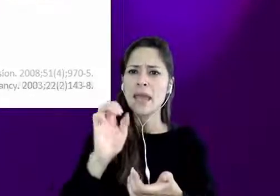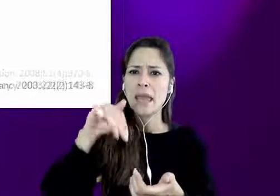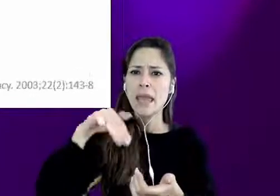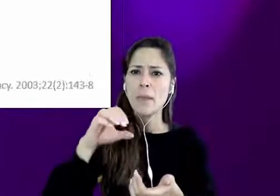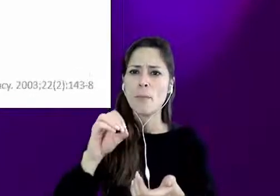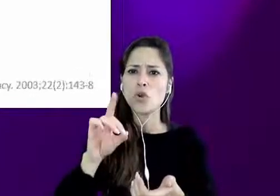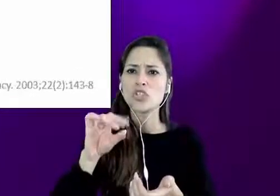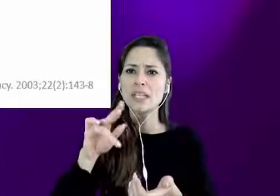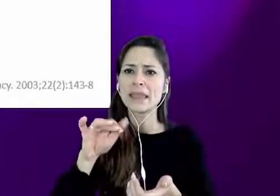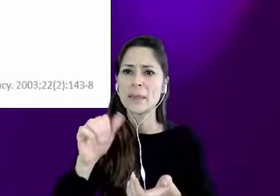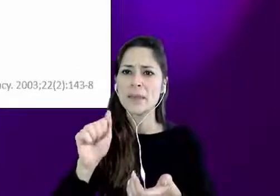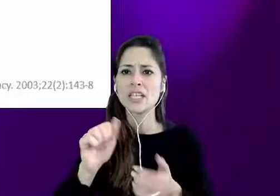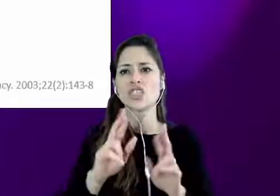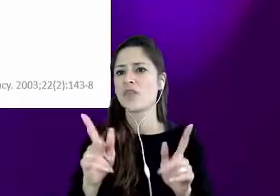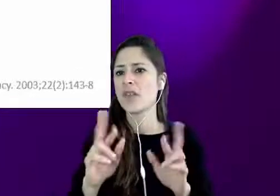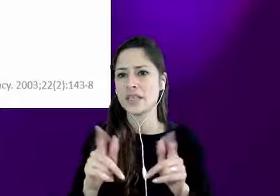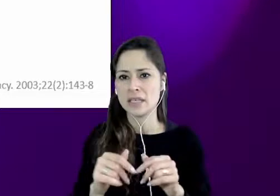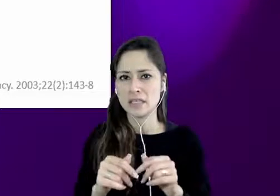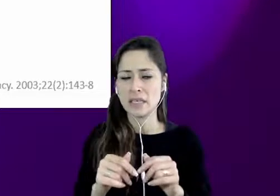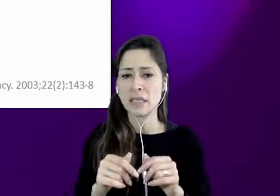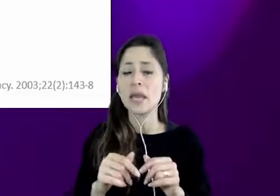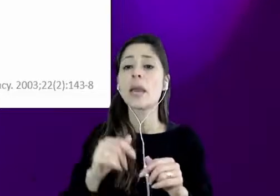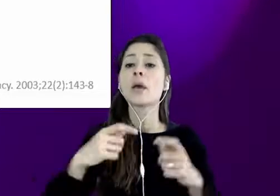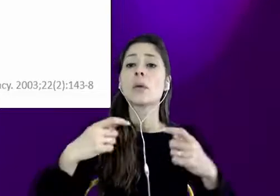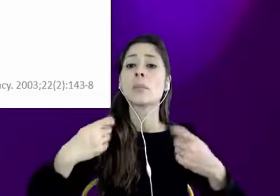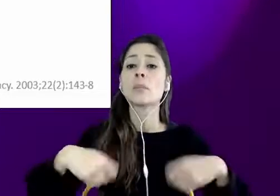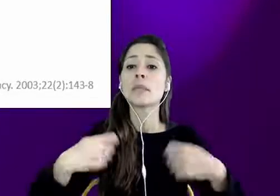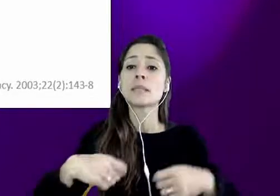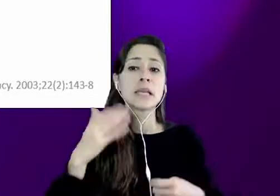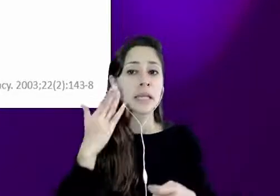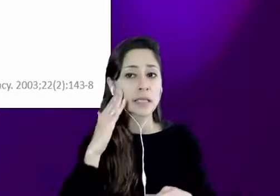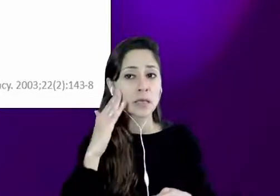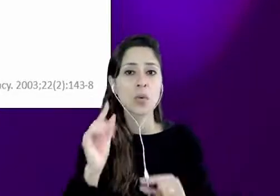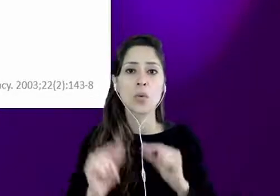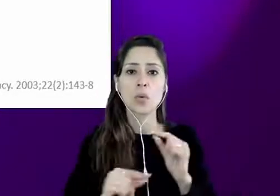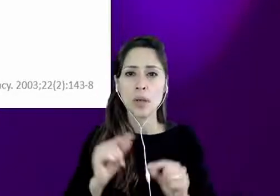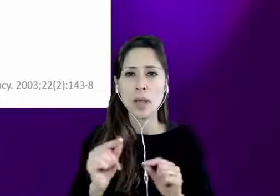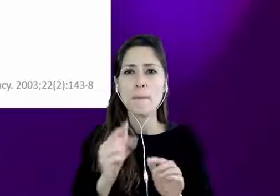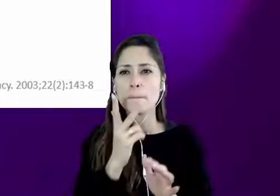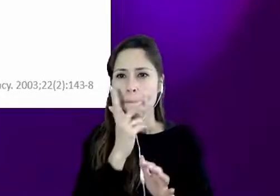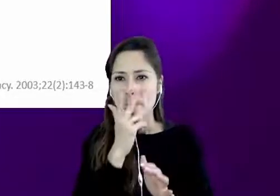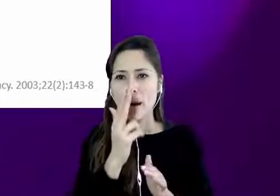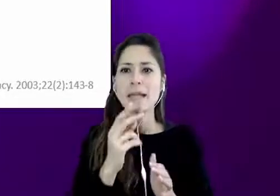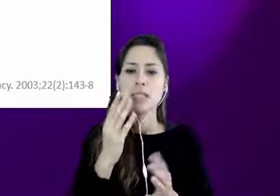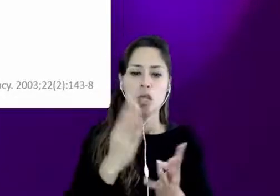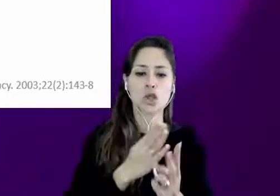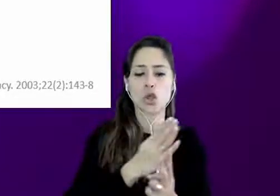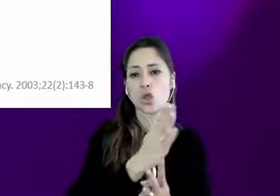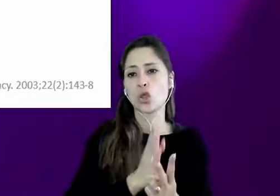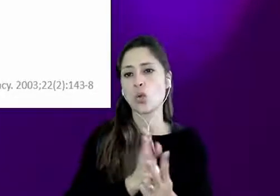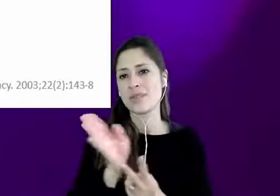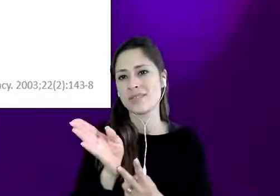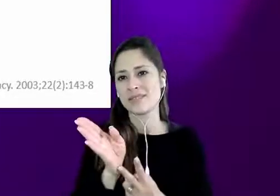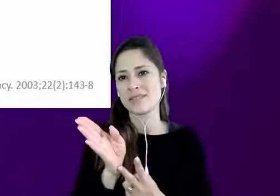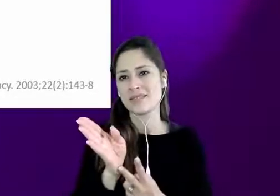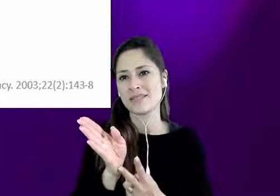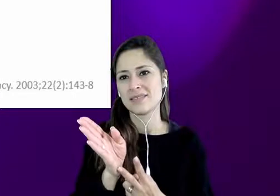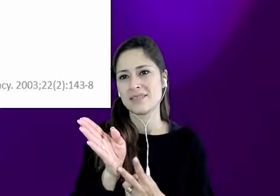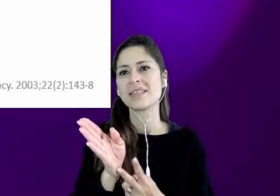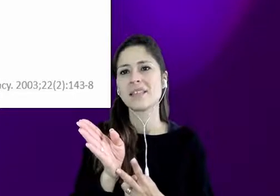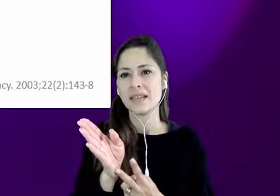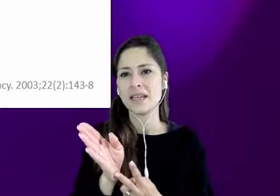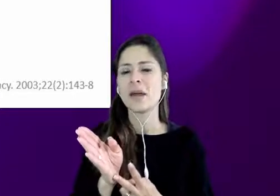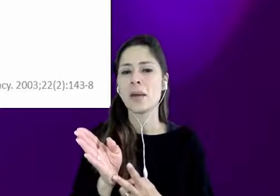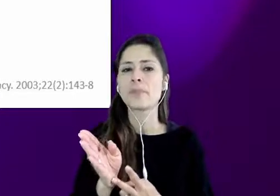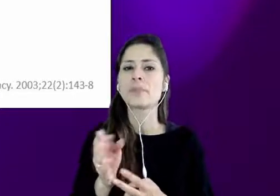prática, a gente precisa entender que parece mesmo que há 2 tipos, né, de expressão da pré-eclâmpsia. Uma